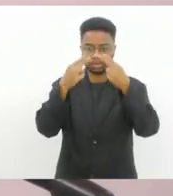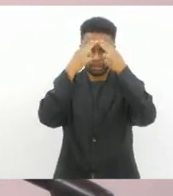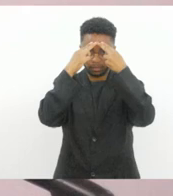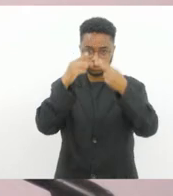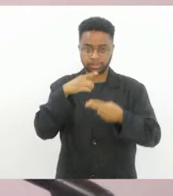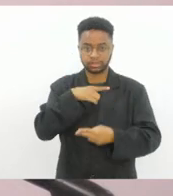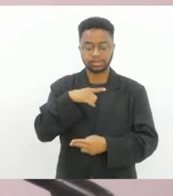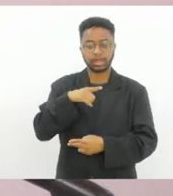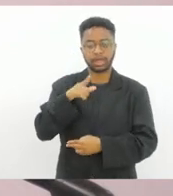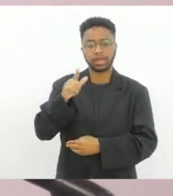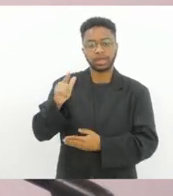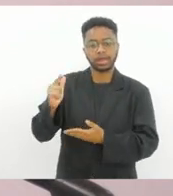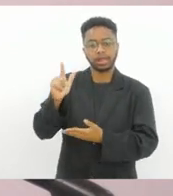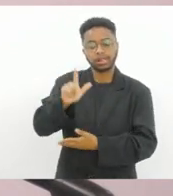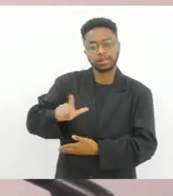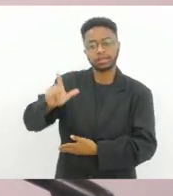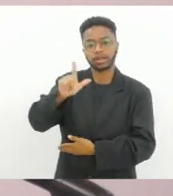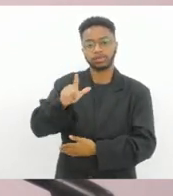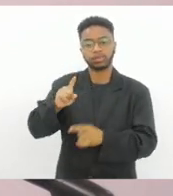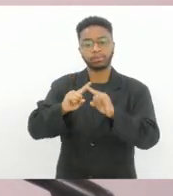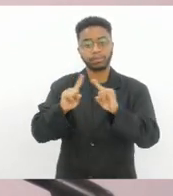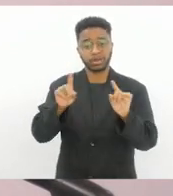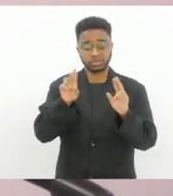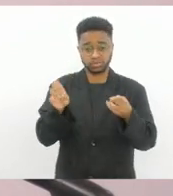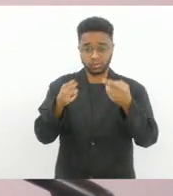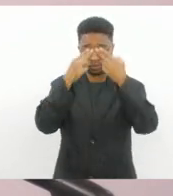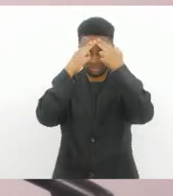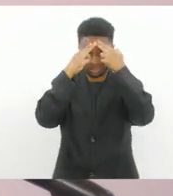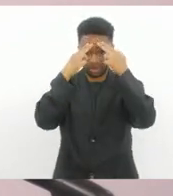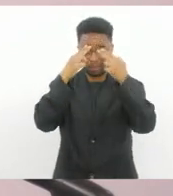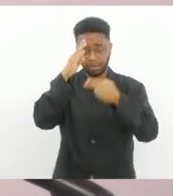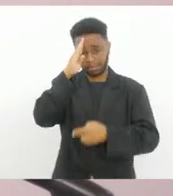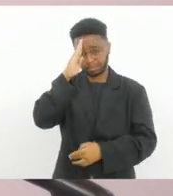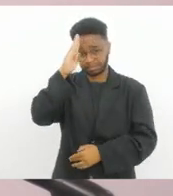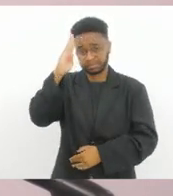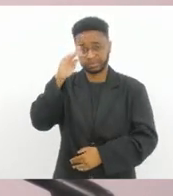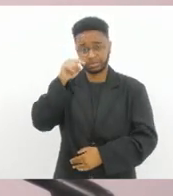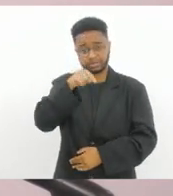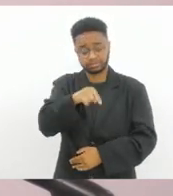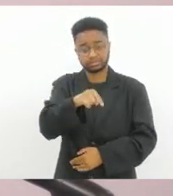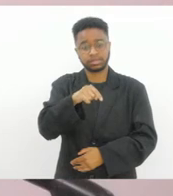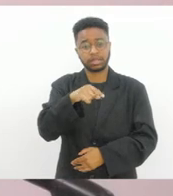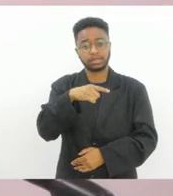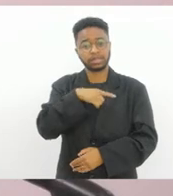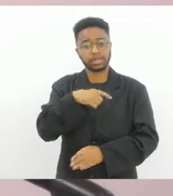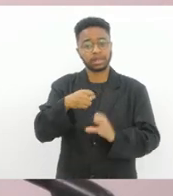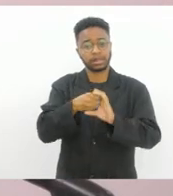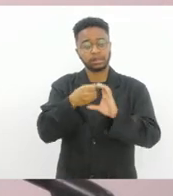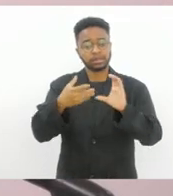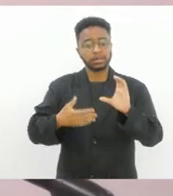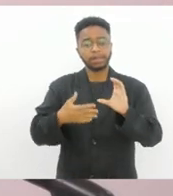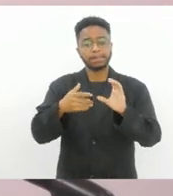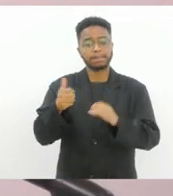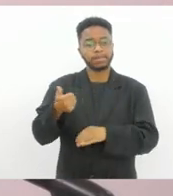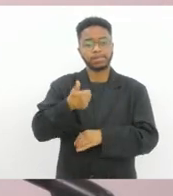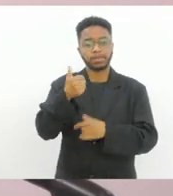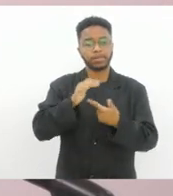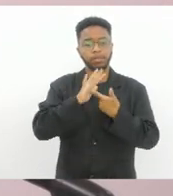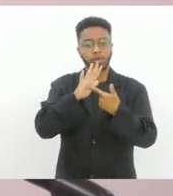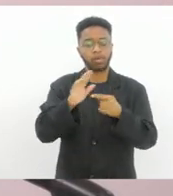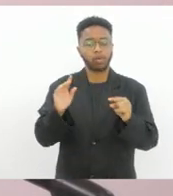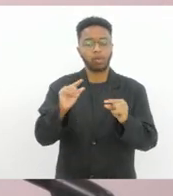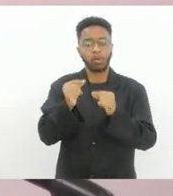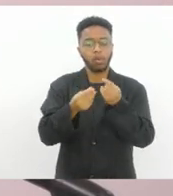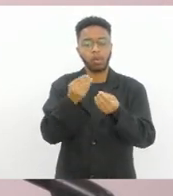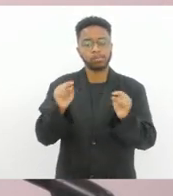sua literatura. Mas esse trauma crucial, fundamental, definição primeira da feminilidade, essa coisa